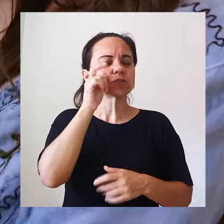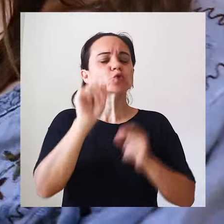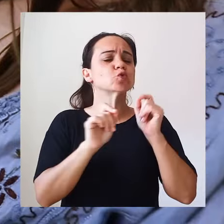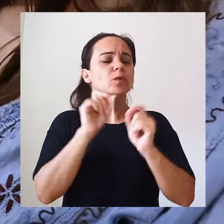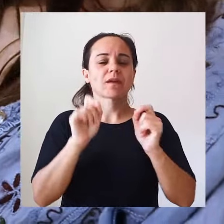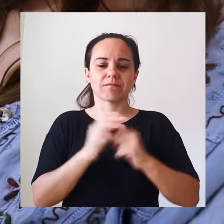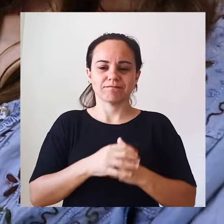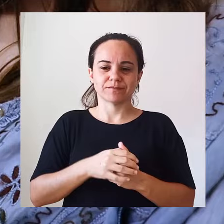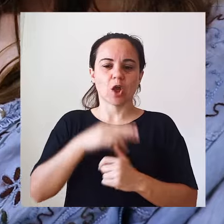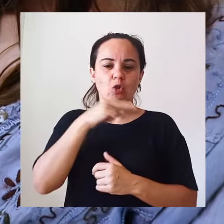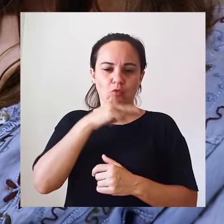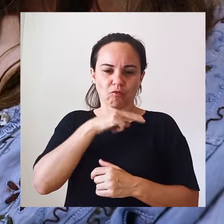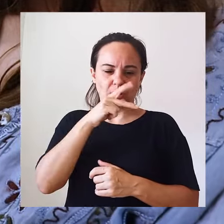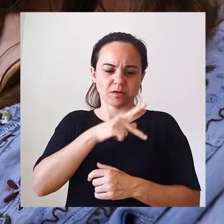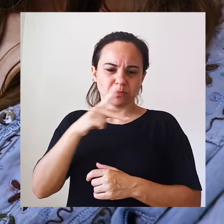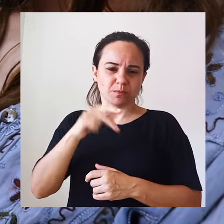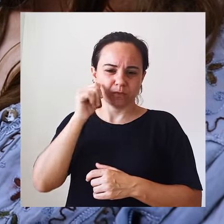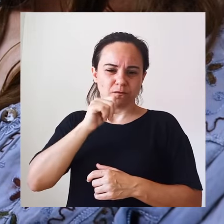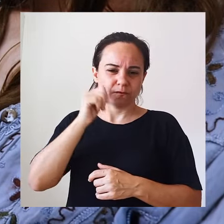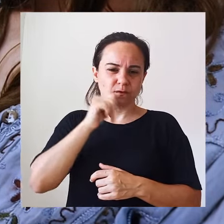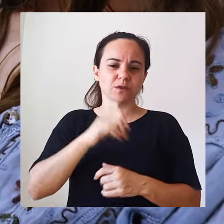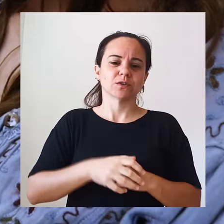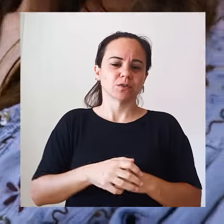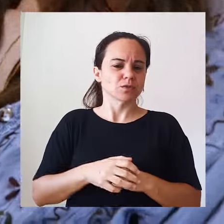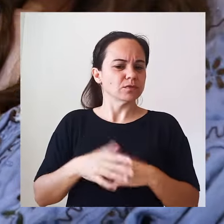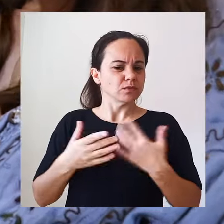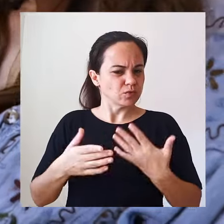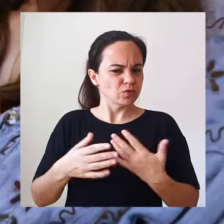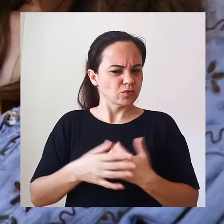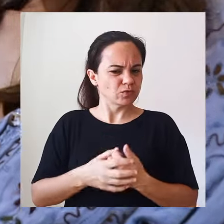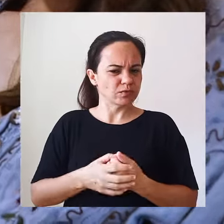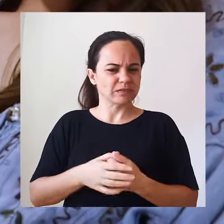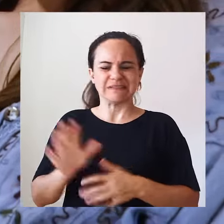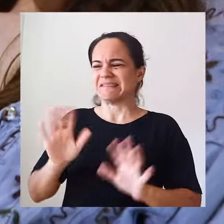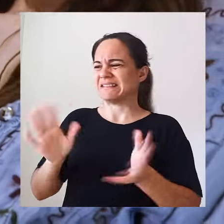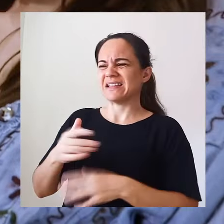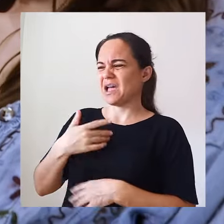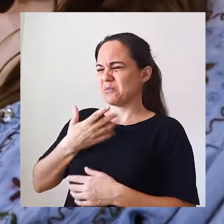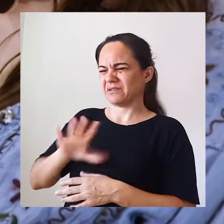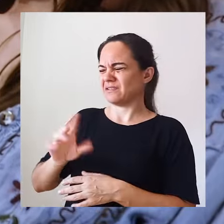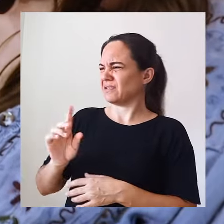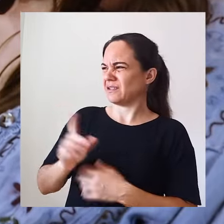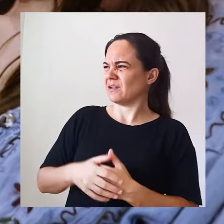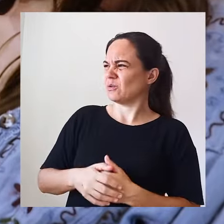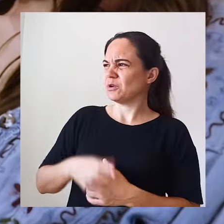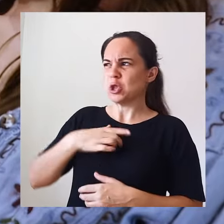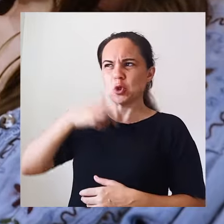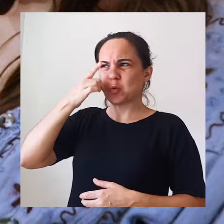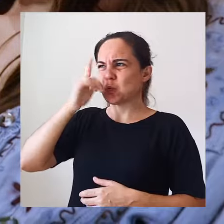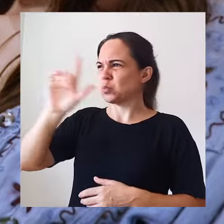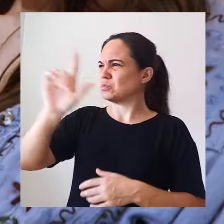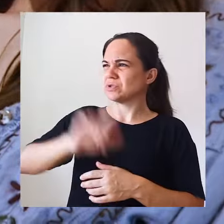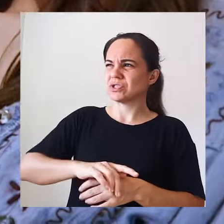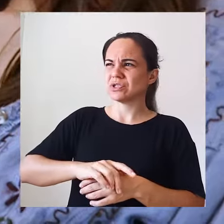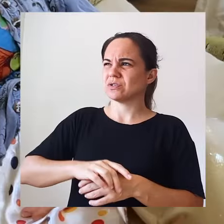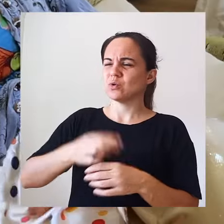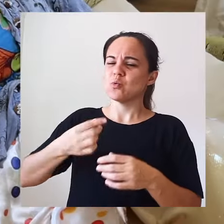que? A novela da própria Genesi? Vá. Aquela porcalhada lá, que nem ganhou o